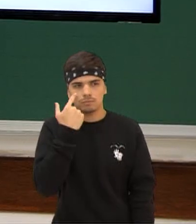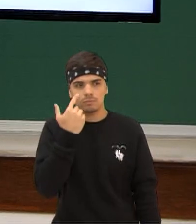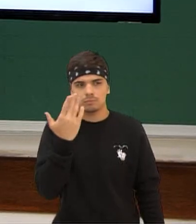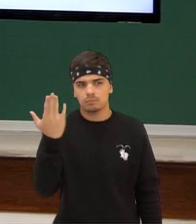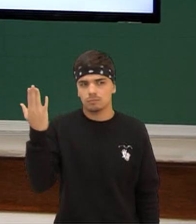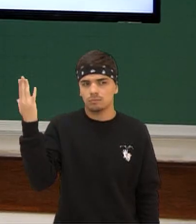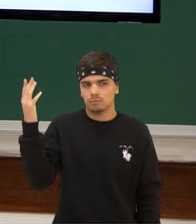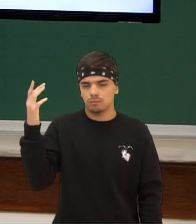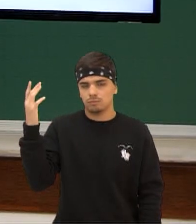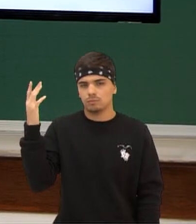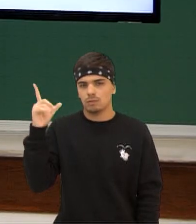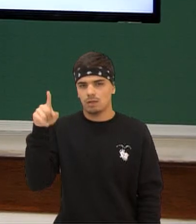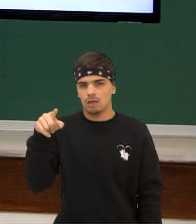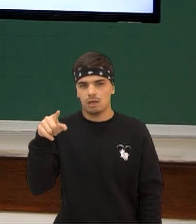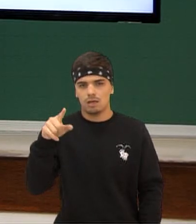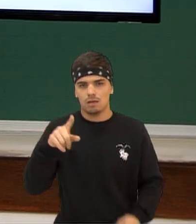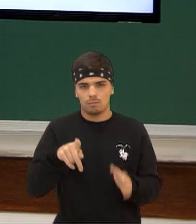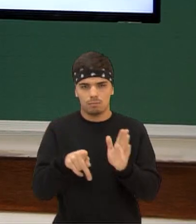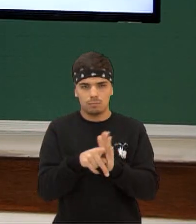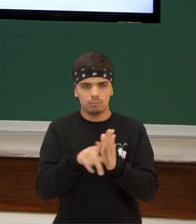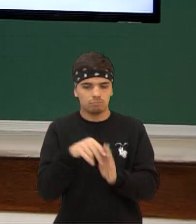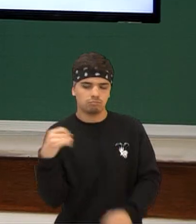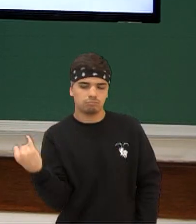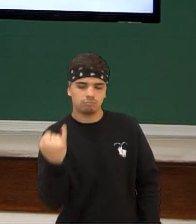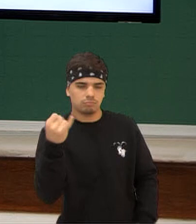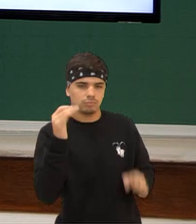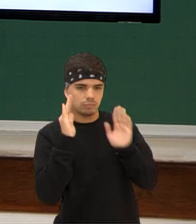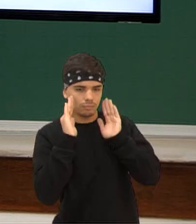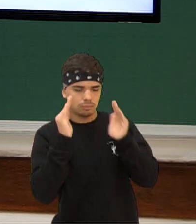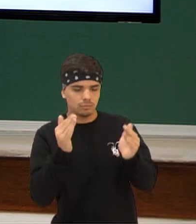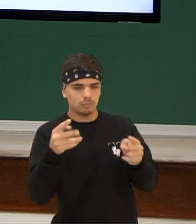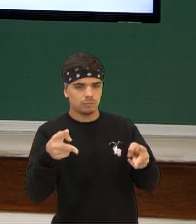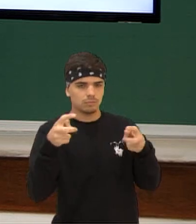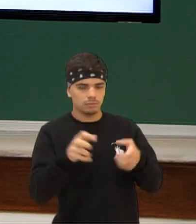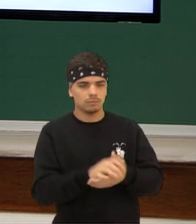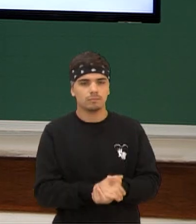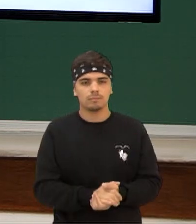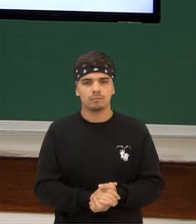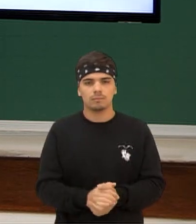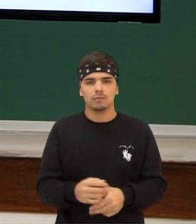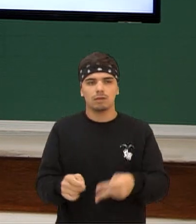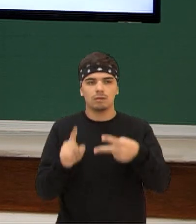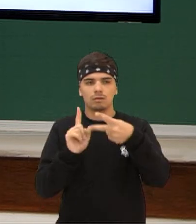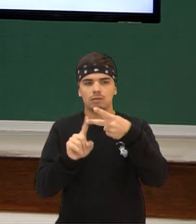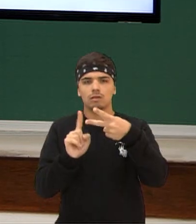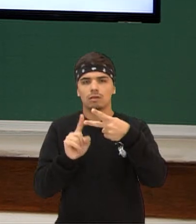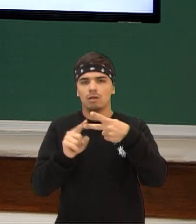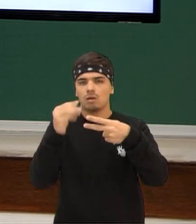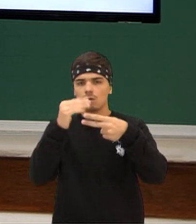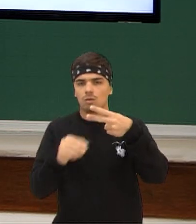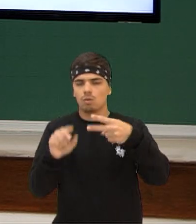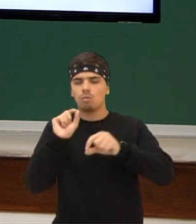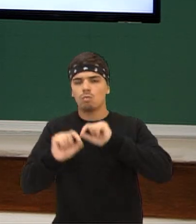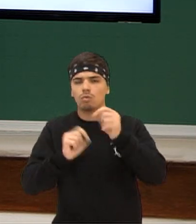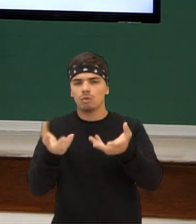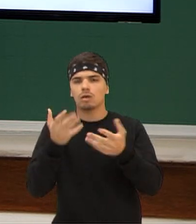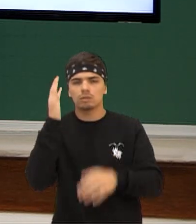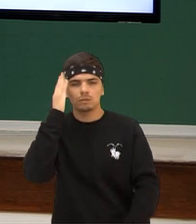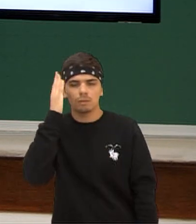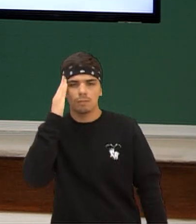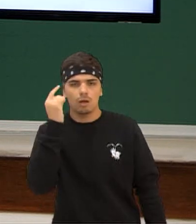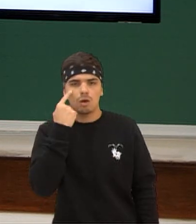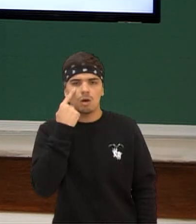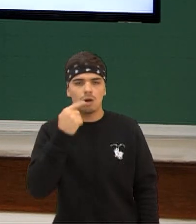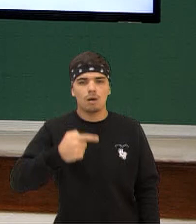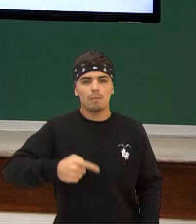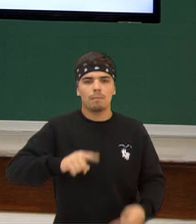you by Essa frasezinha é a chave do negócio tem que prestar atenção e é um ponto um ramo ti meu Deus porque eu quero saber